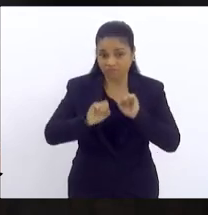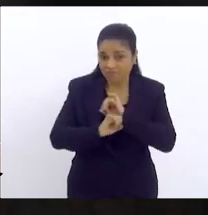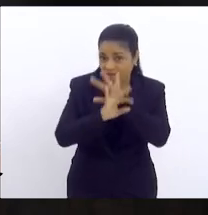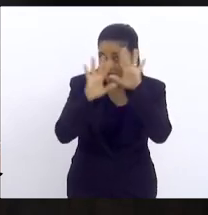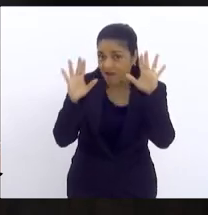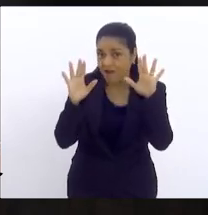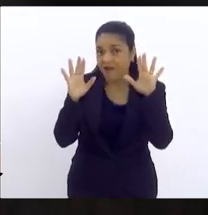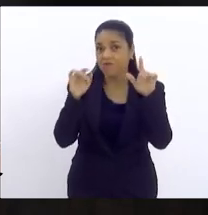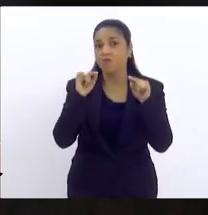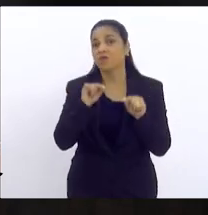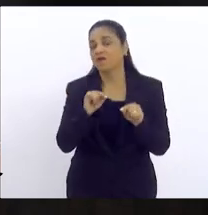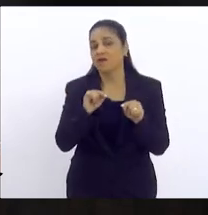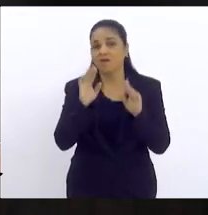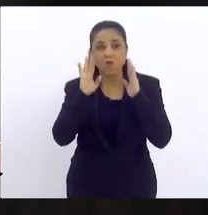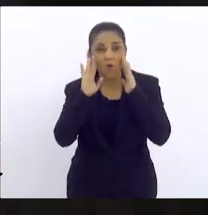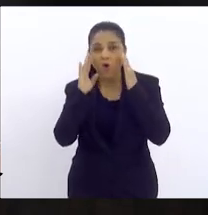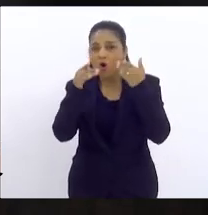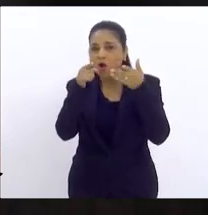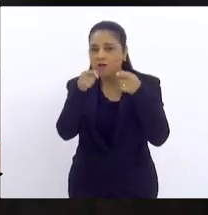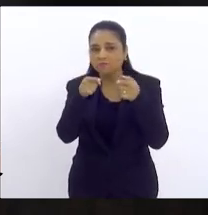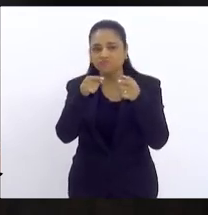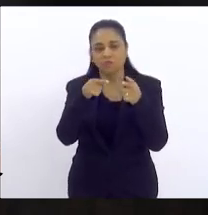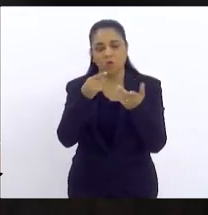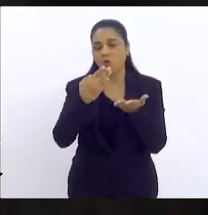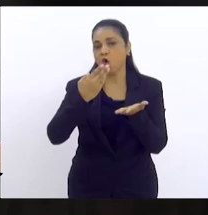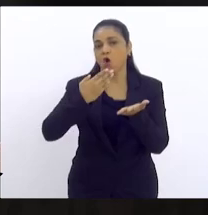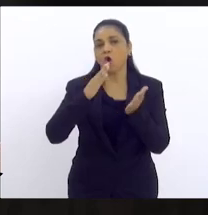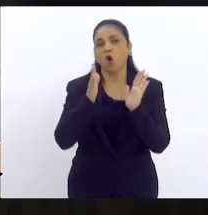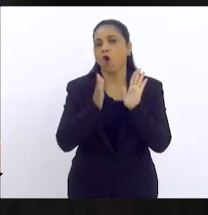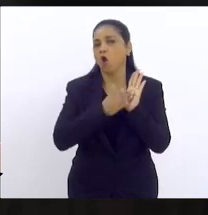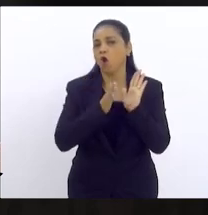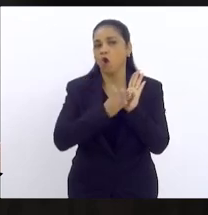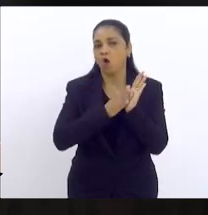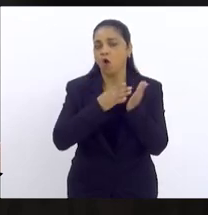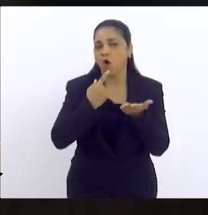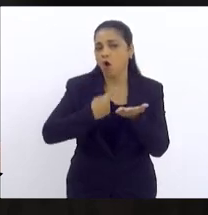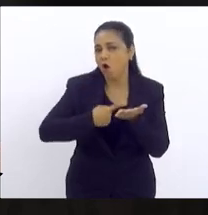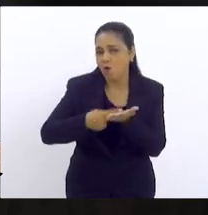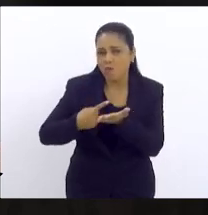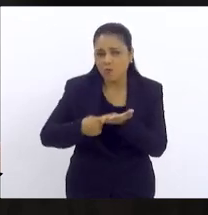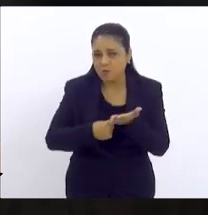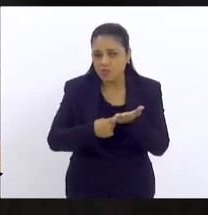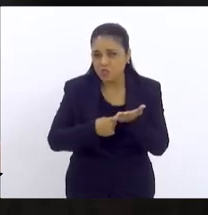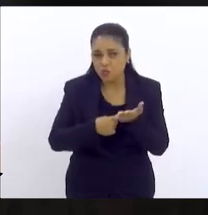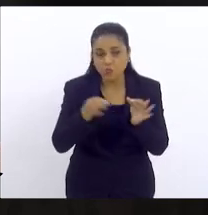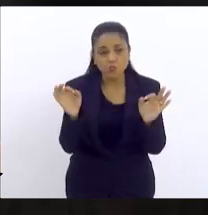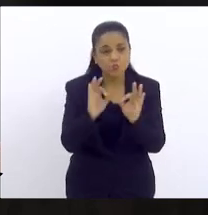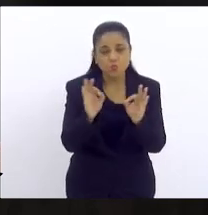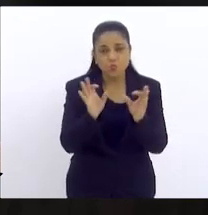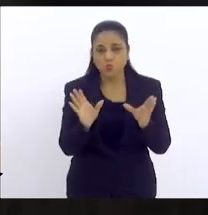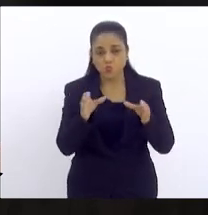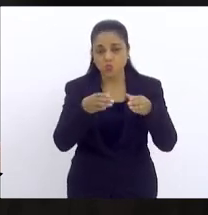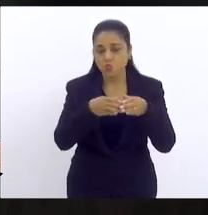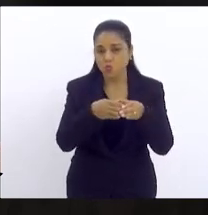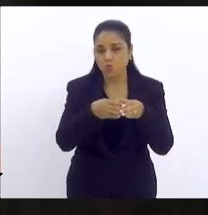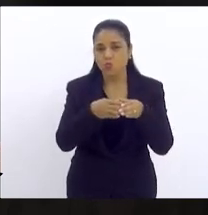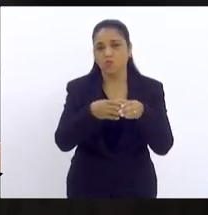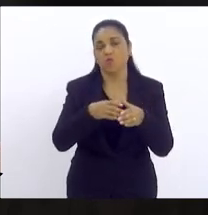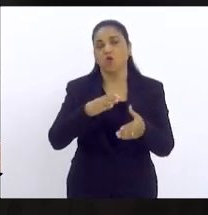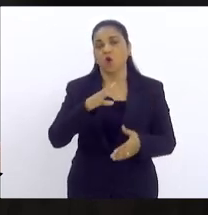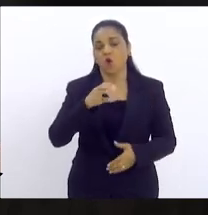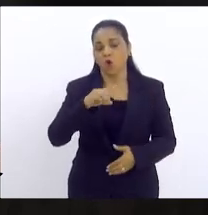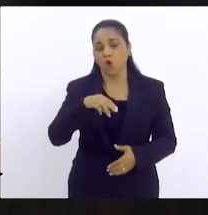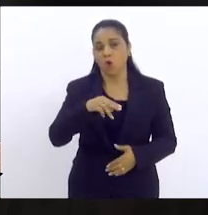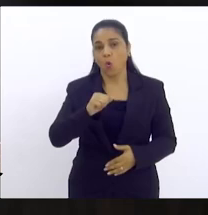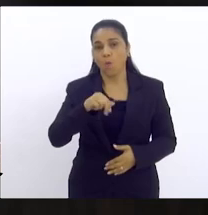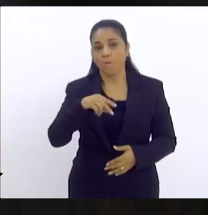essa comissão aqui não tem compromisso com Comando Vermelho terceiro comando ou milícia